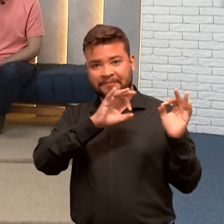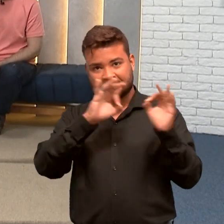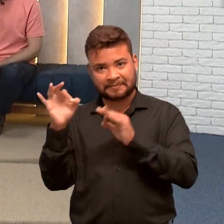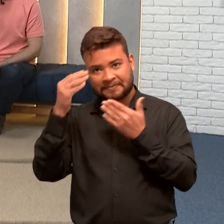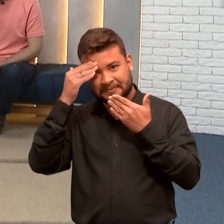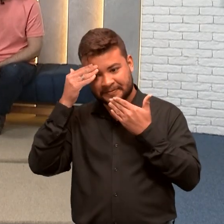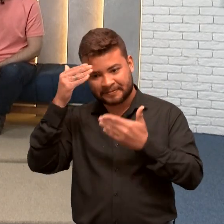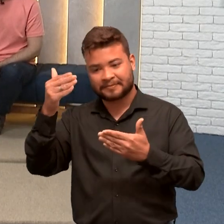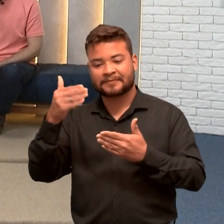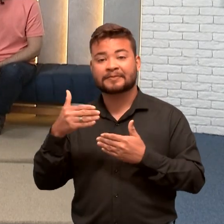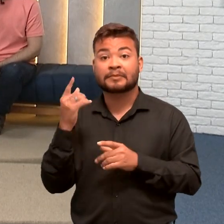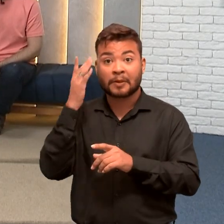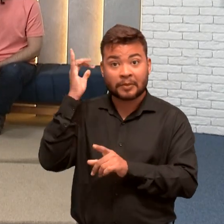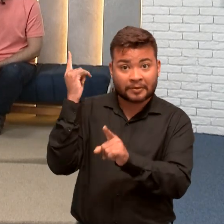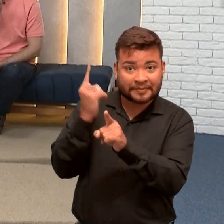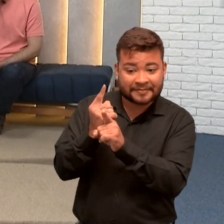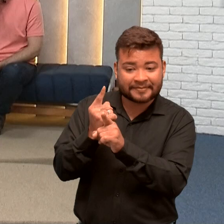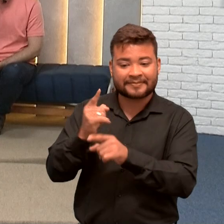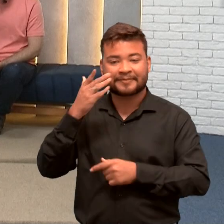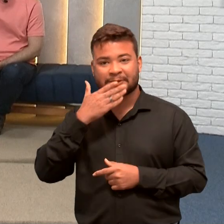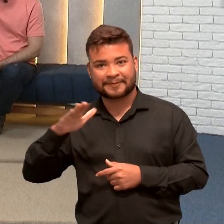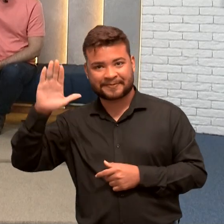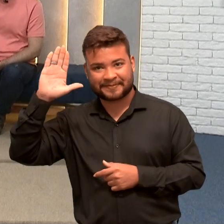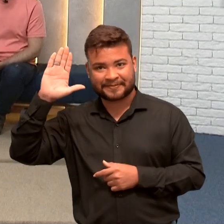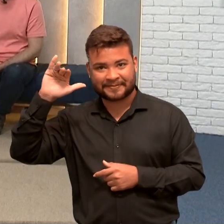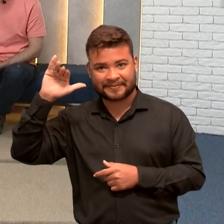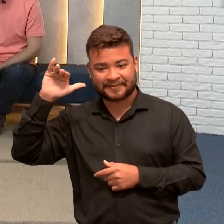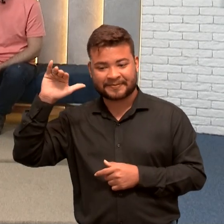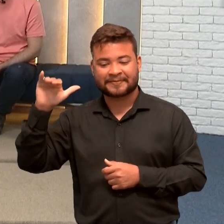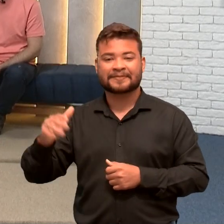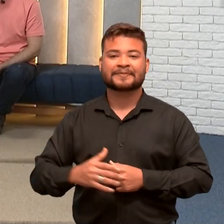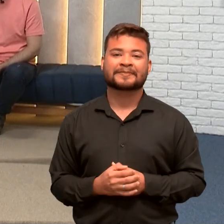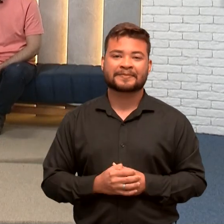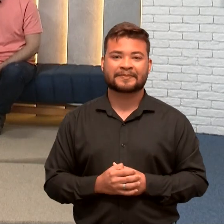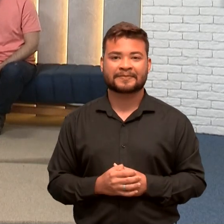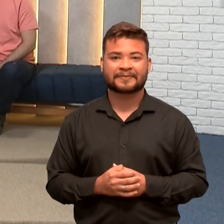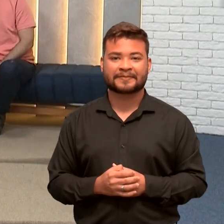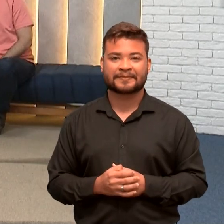mais um dia e amanhã a gente se vê novamente. Beijos e até mais. Tchau!